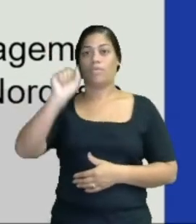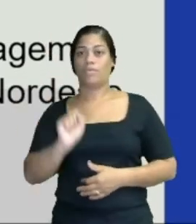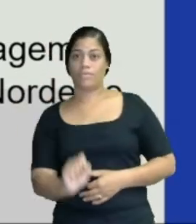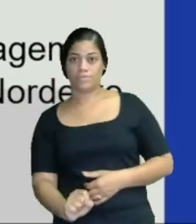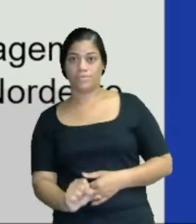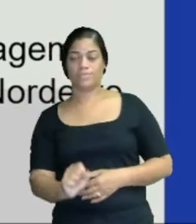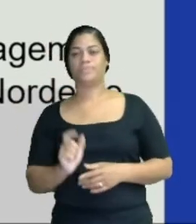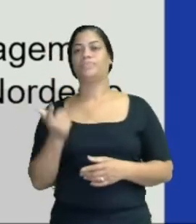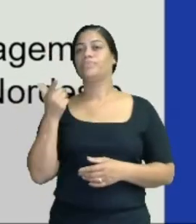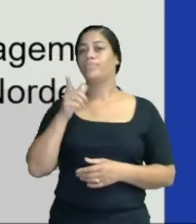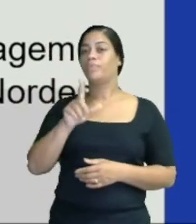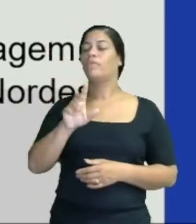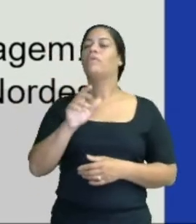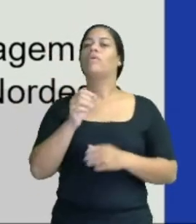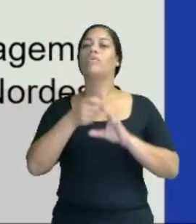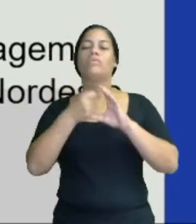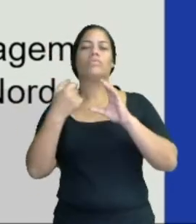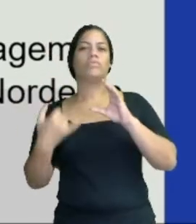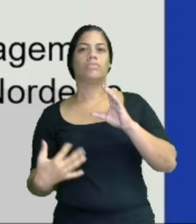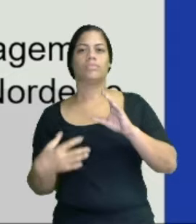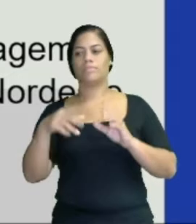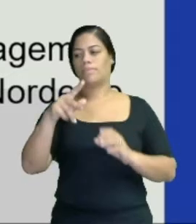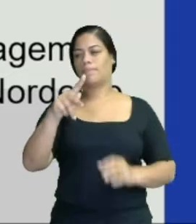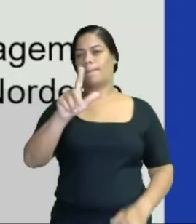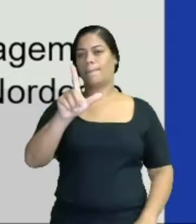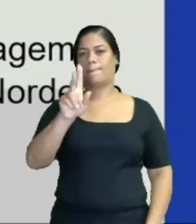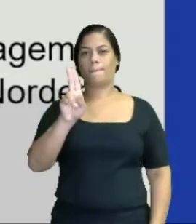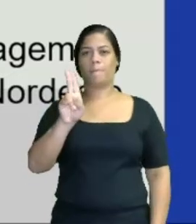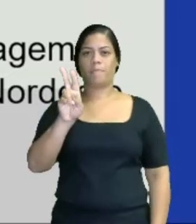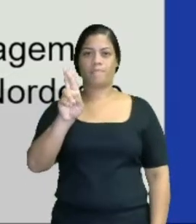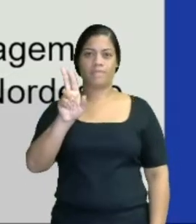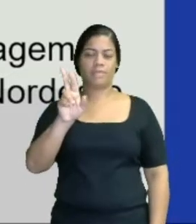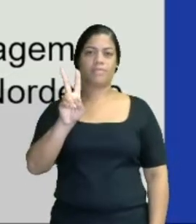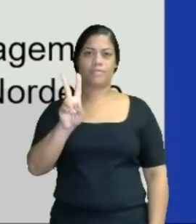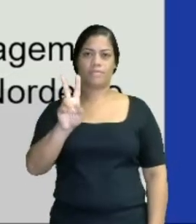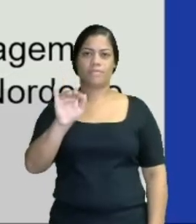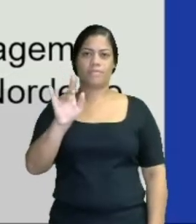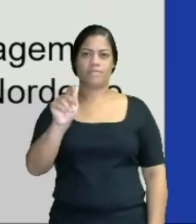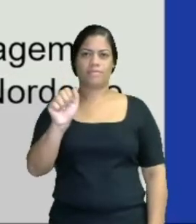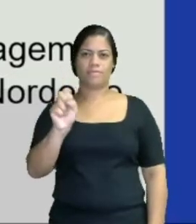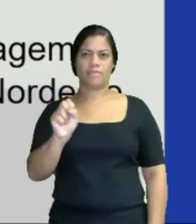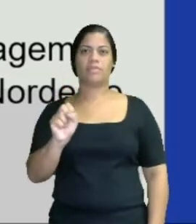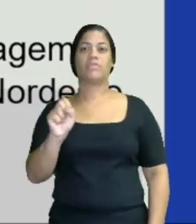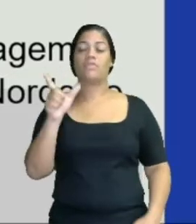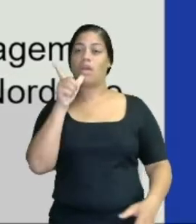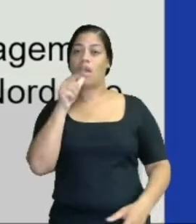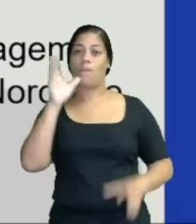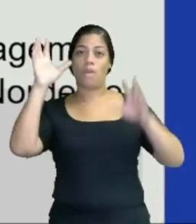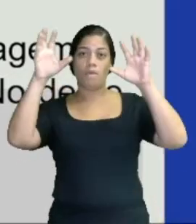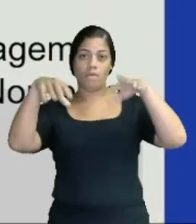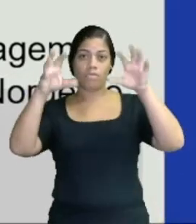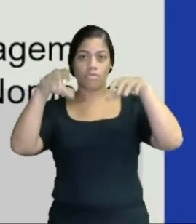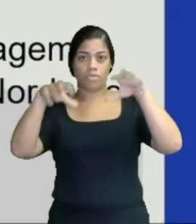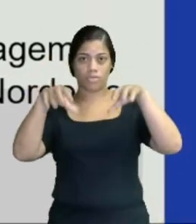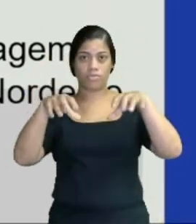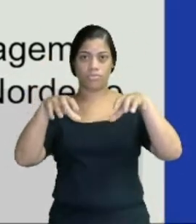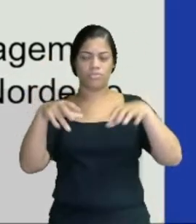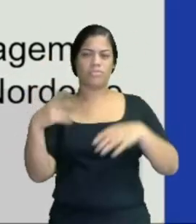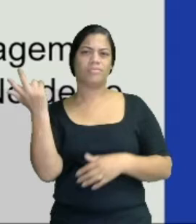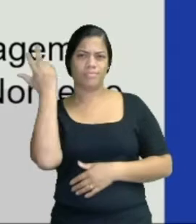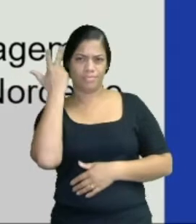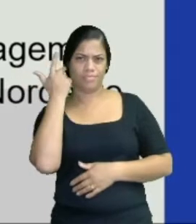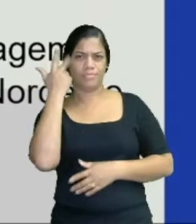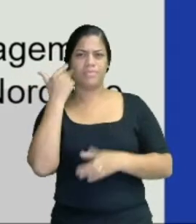Os rios fluviais são aqueles que são abastecidos com água da chuva, sendo os mais comuns no mundo